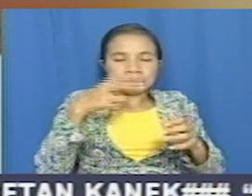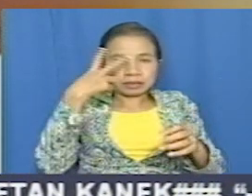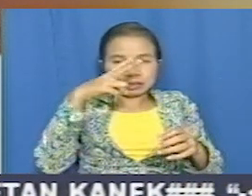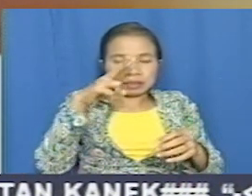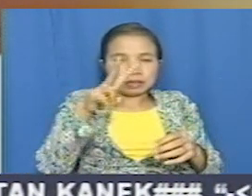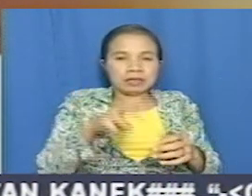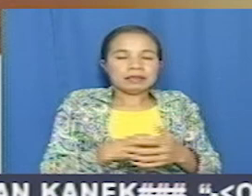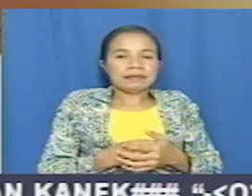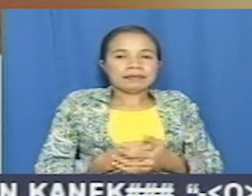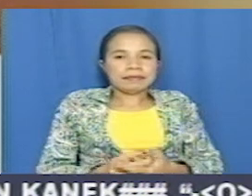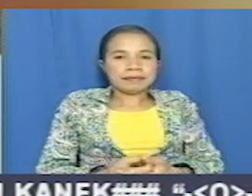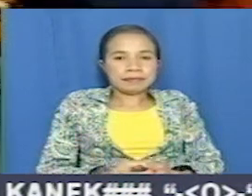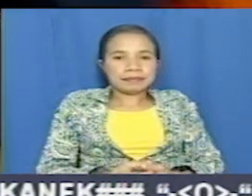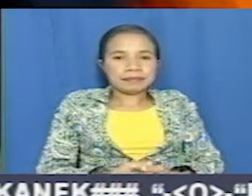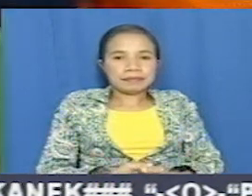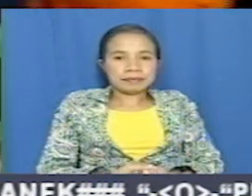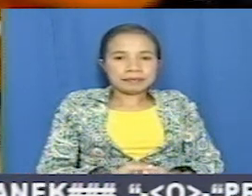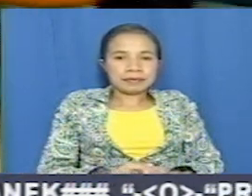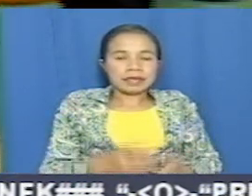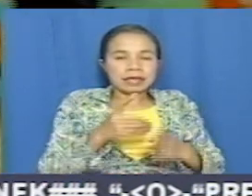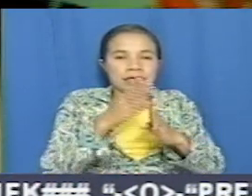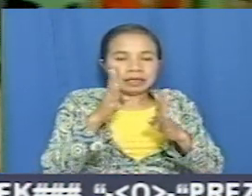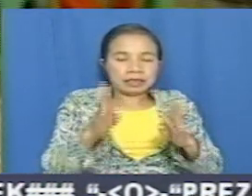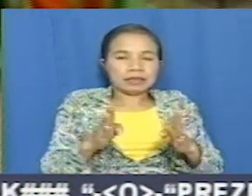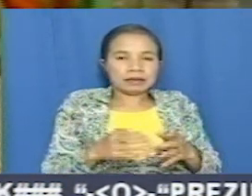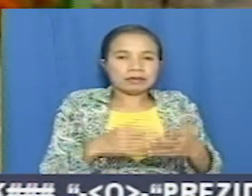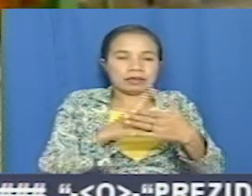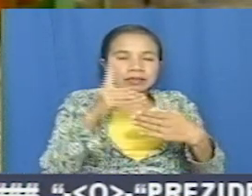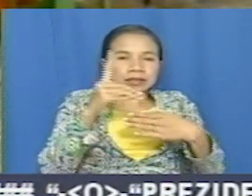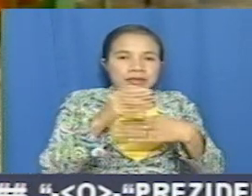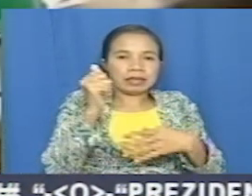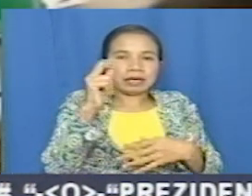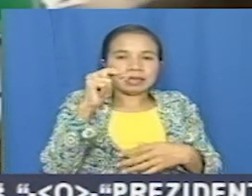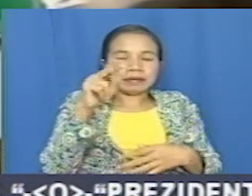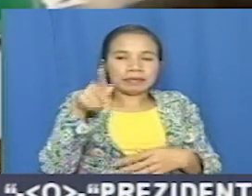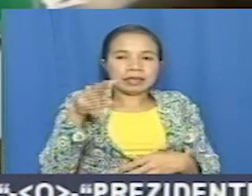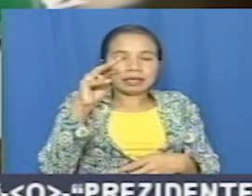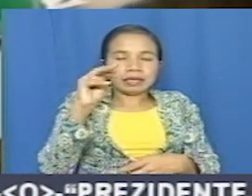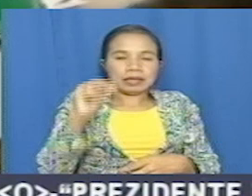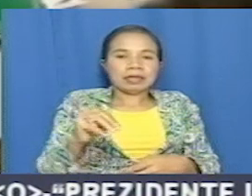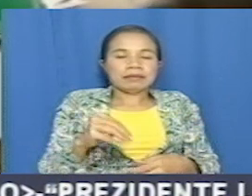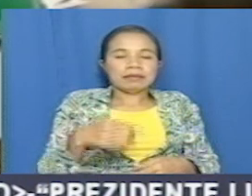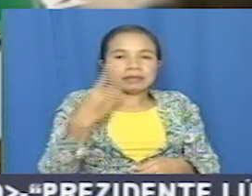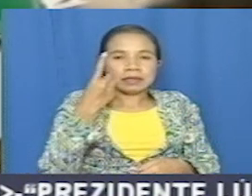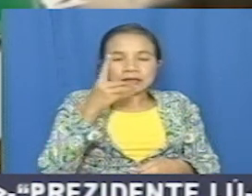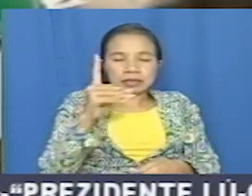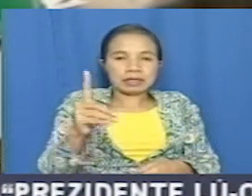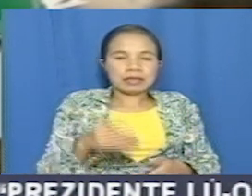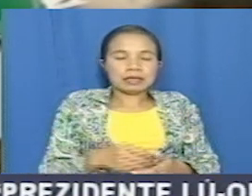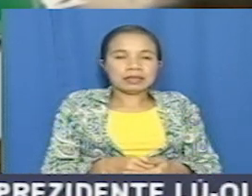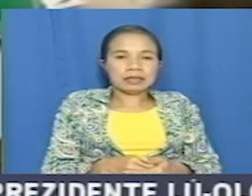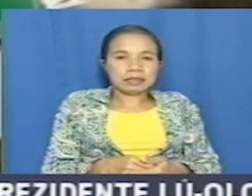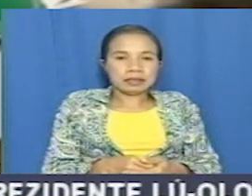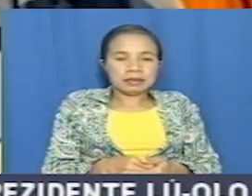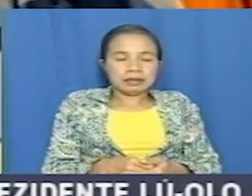verificação no validação. Diretor Produção no Desenvolvimento ANPM Fernando da Silva declara: Comissionem que a